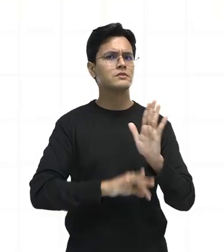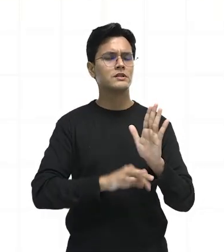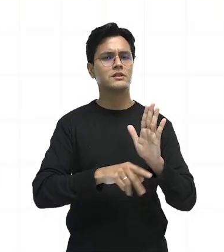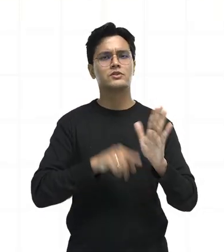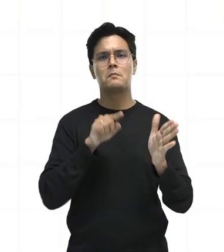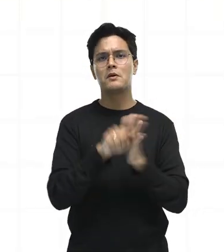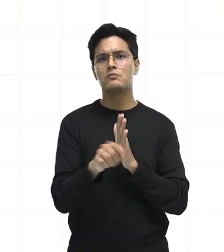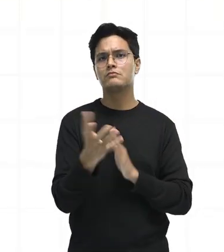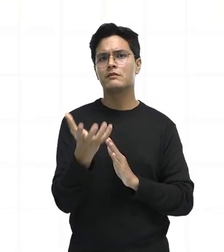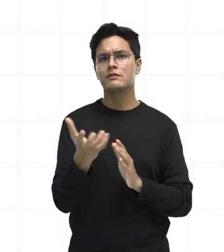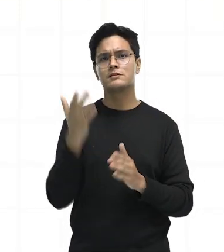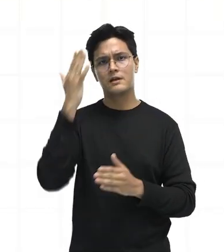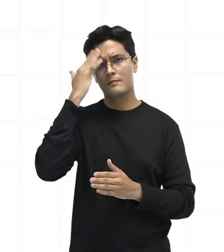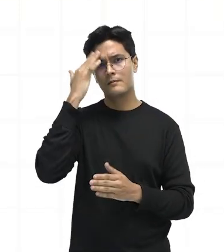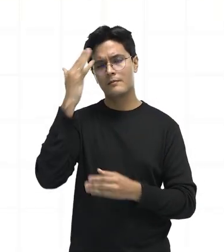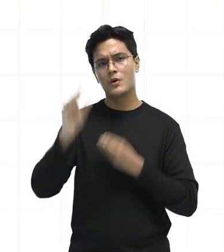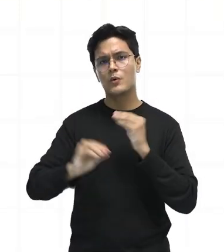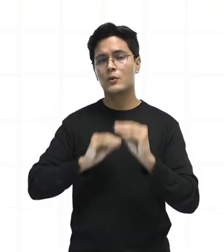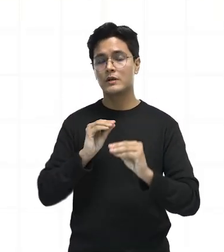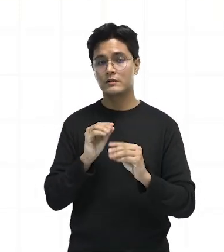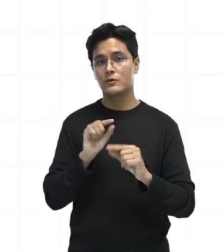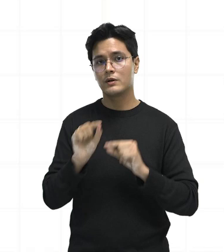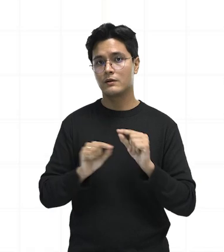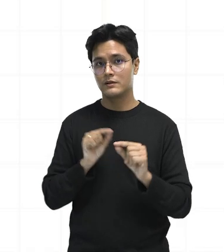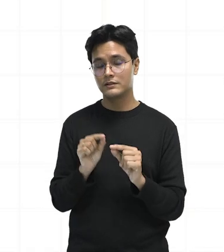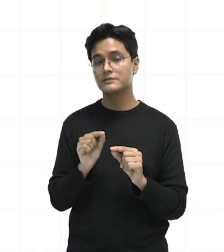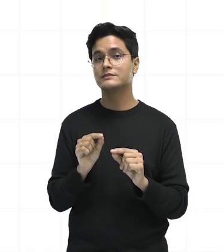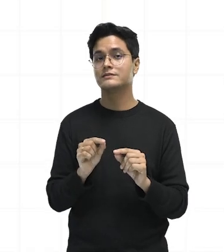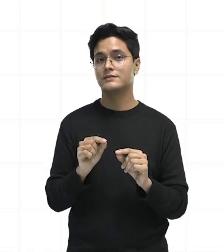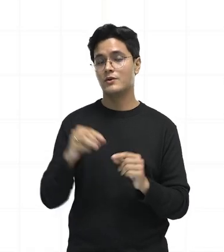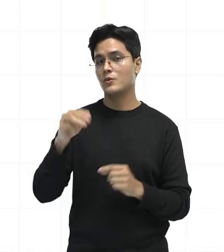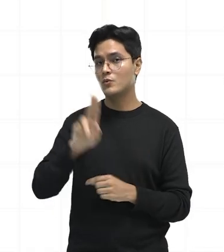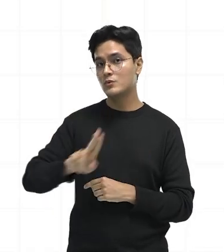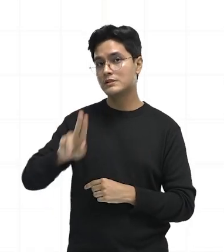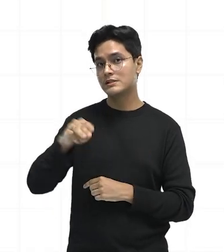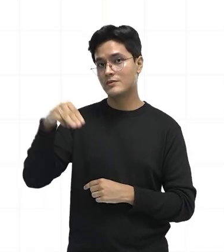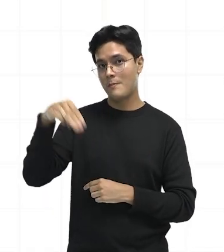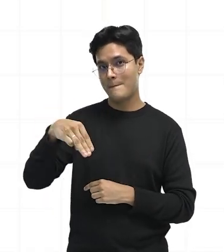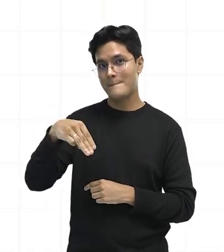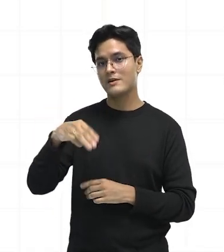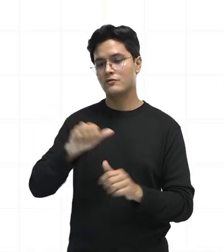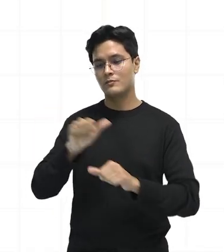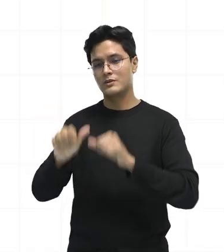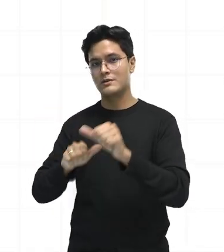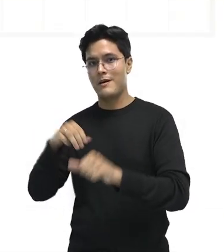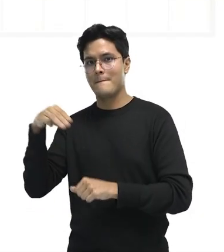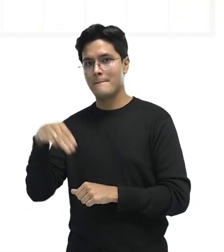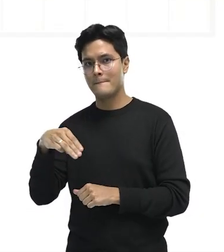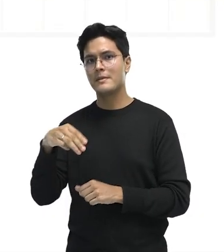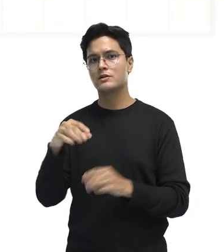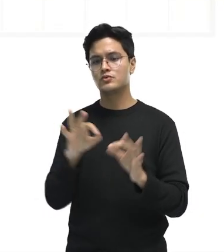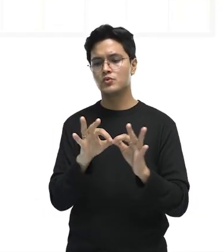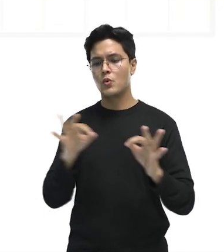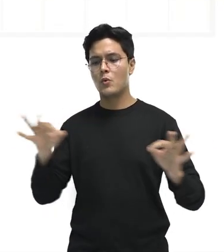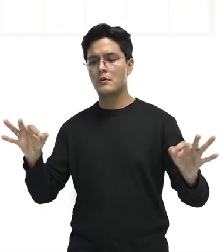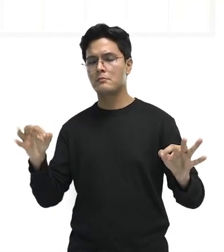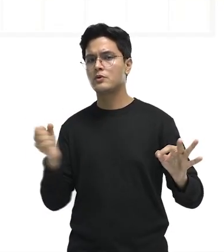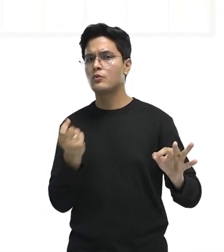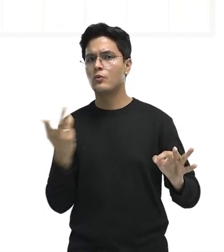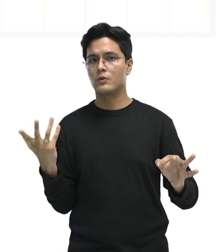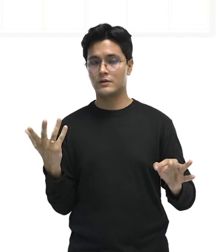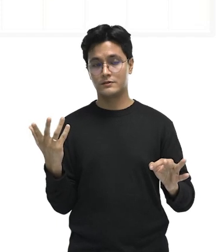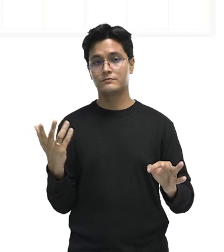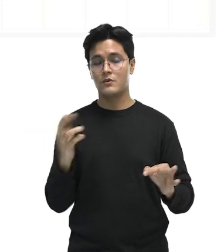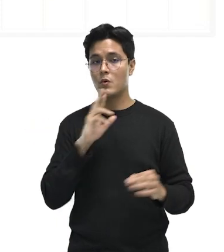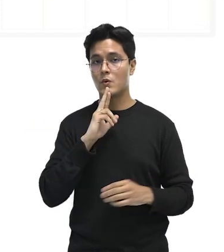esse enunciado que ele colocou. Em metros, o comprimento é de, veja, o resultado que ele nos deu